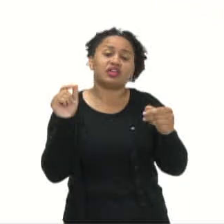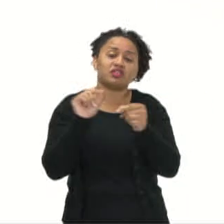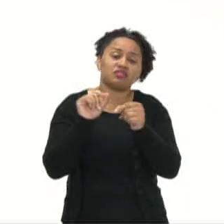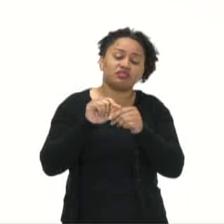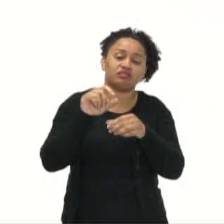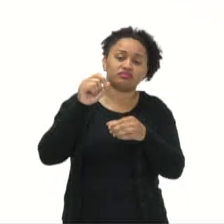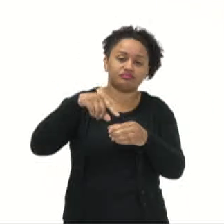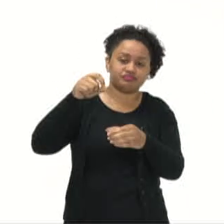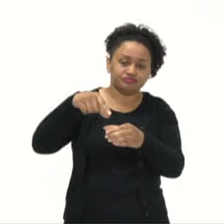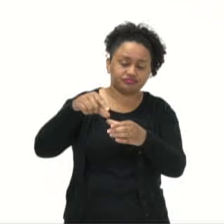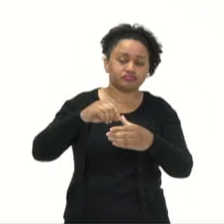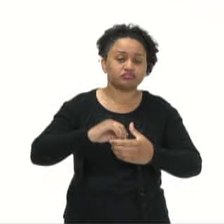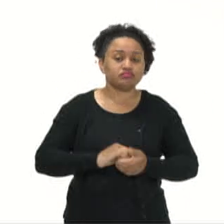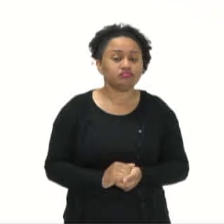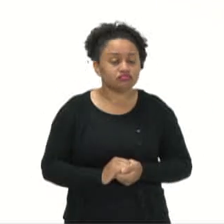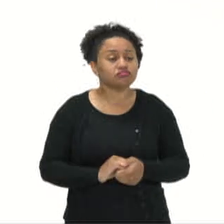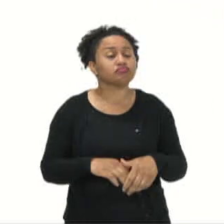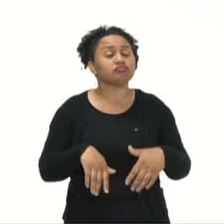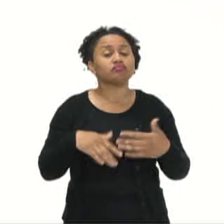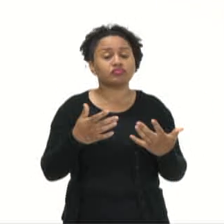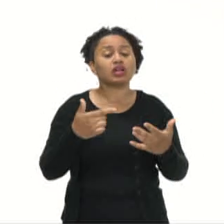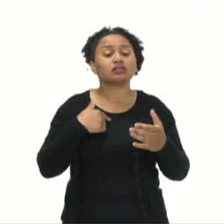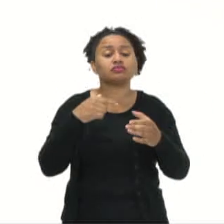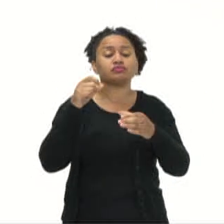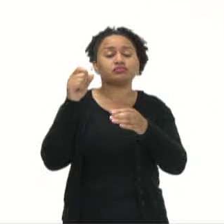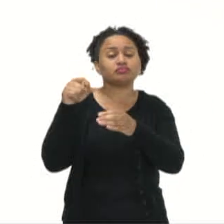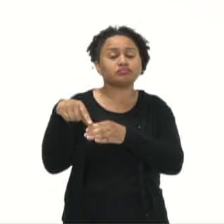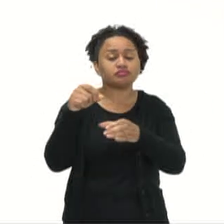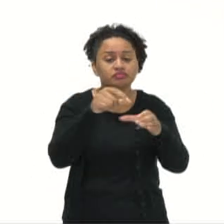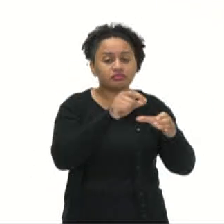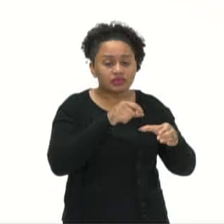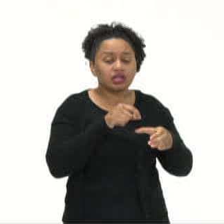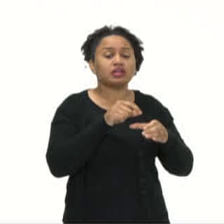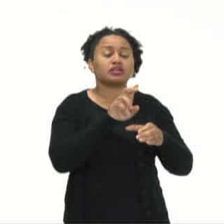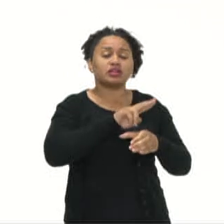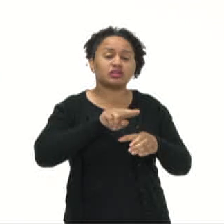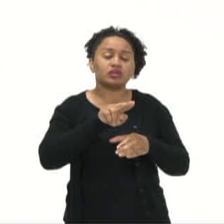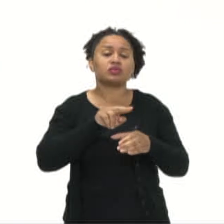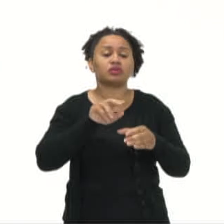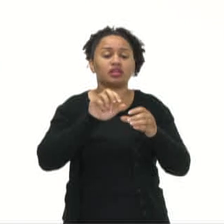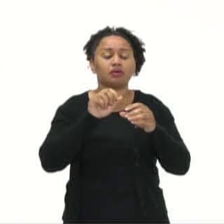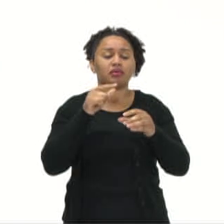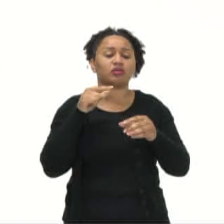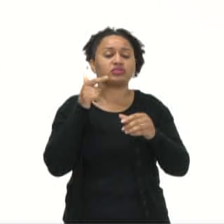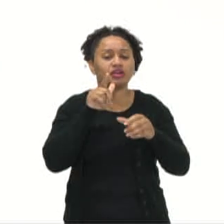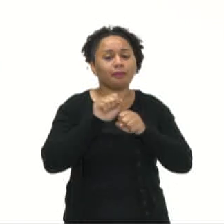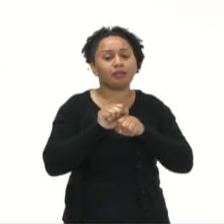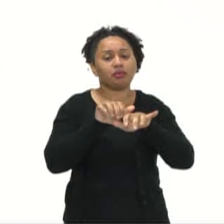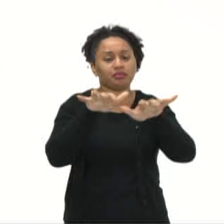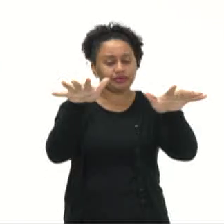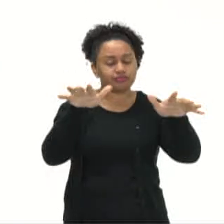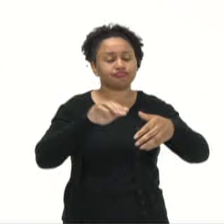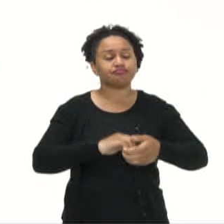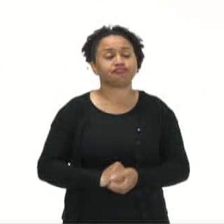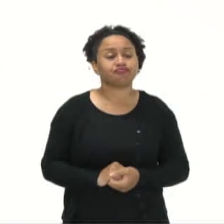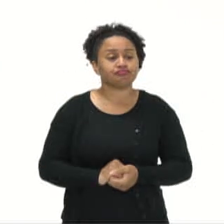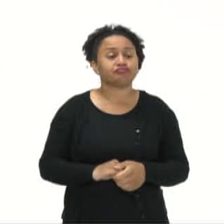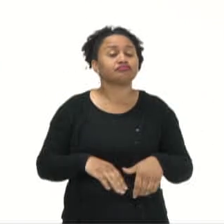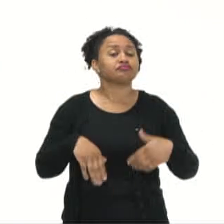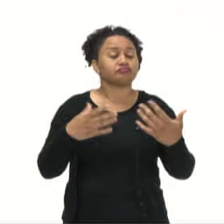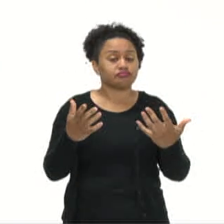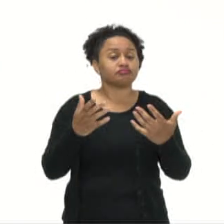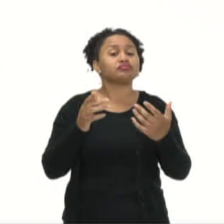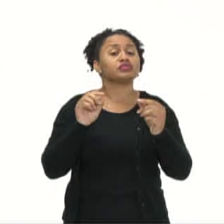semente do que de plantas que fazem uso dos seus esporos para se propagar. As angiospermas são as plantas